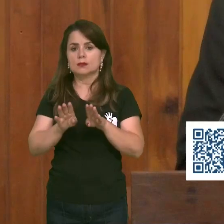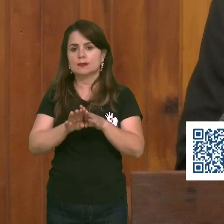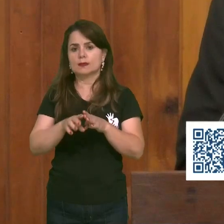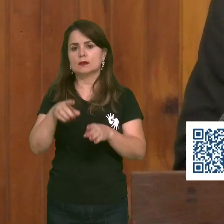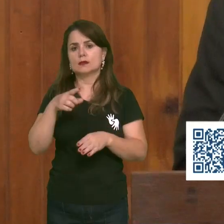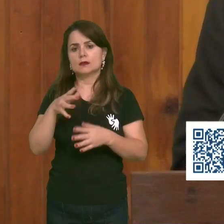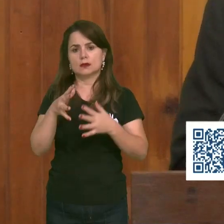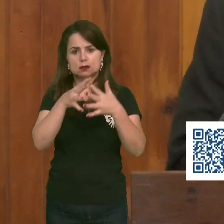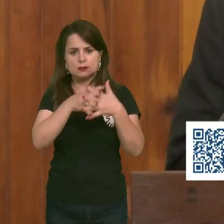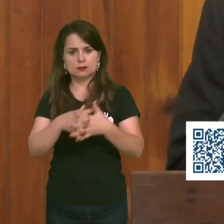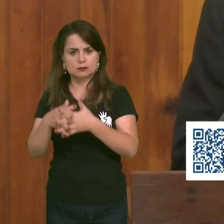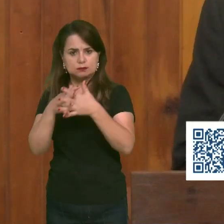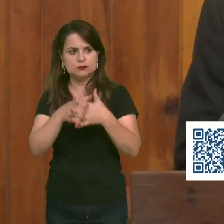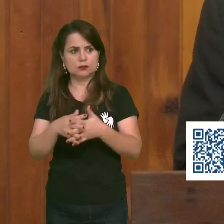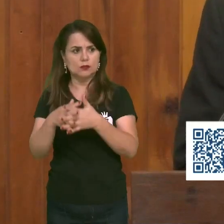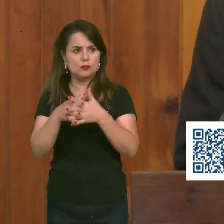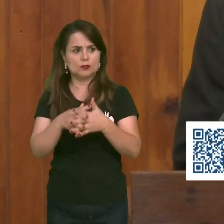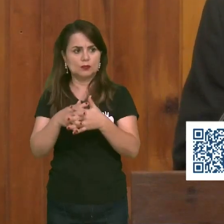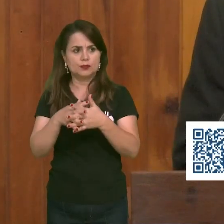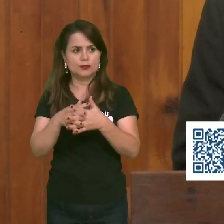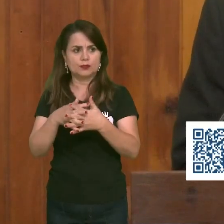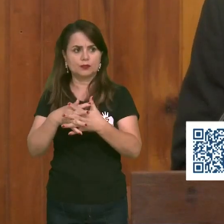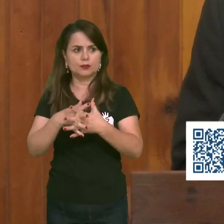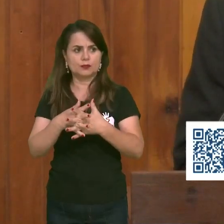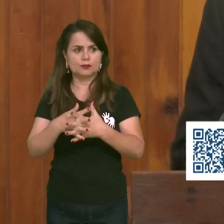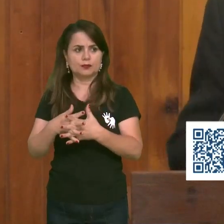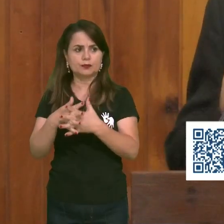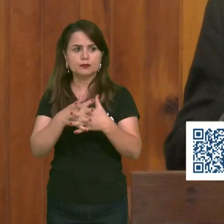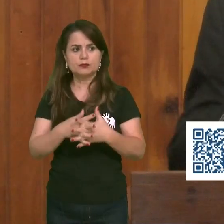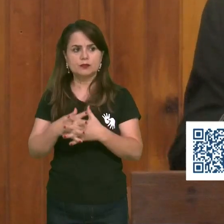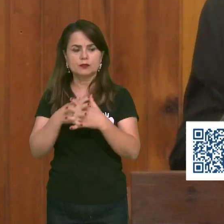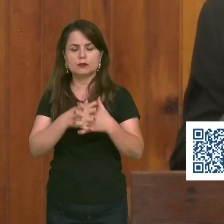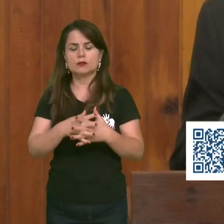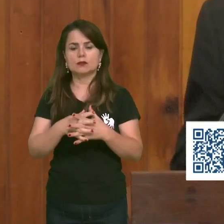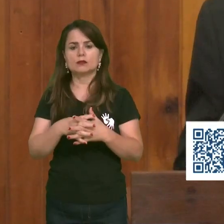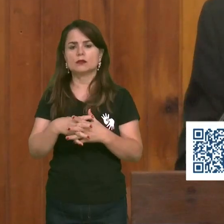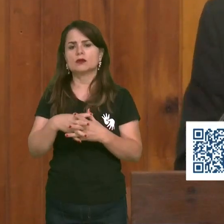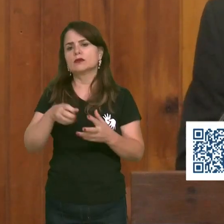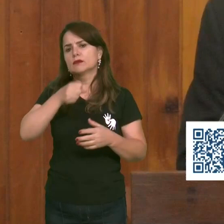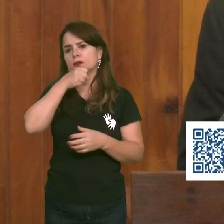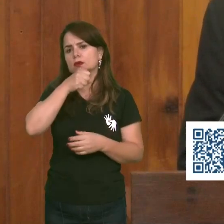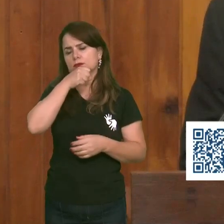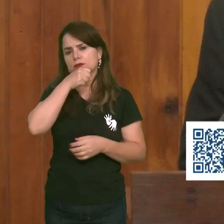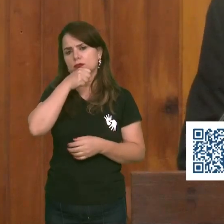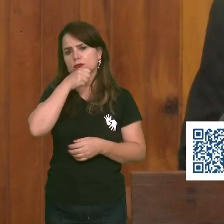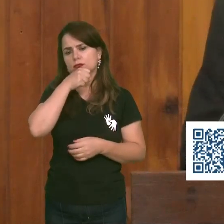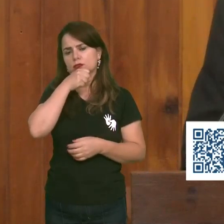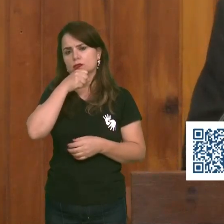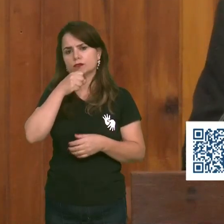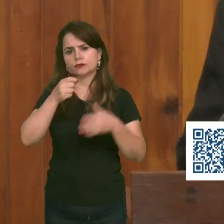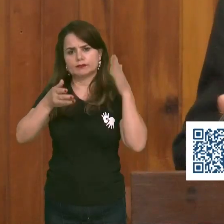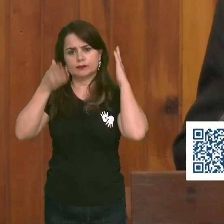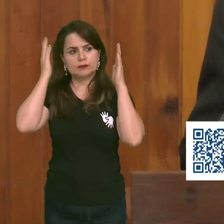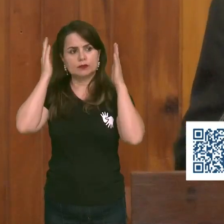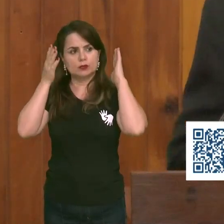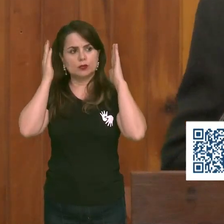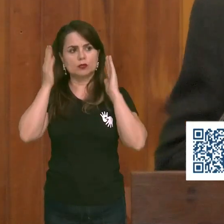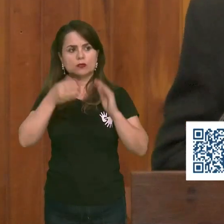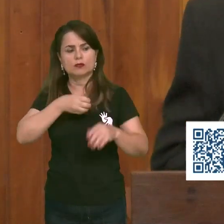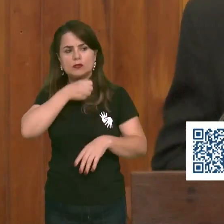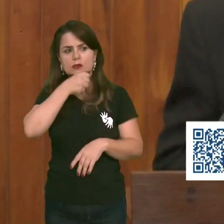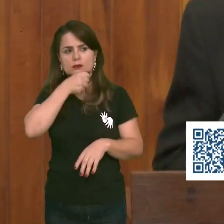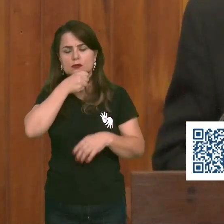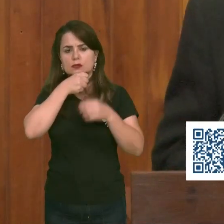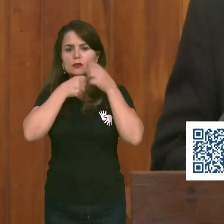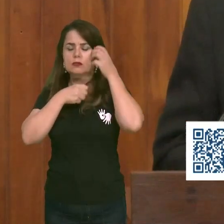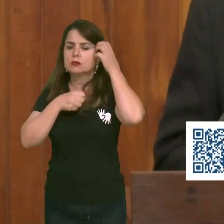caminhões chegando esses maquinários chegando esses caminhões mais velhos que ficarão que estão debilitados